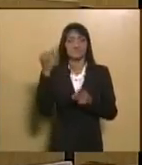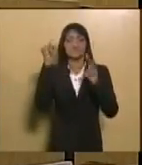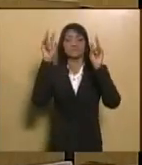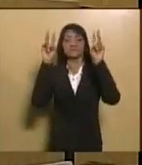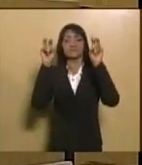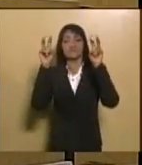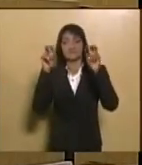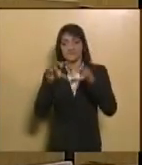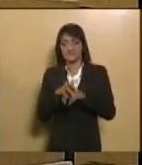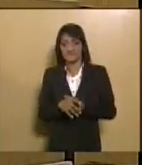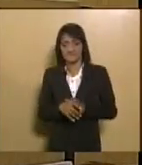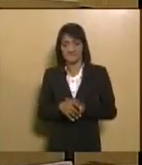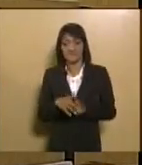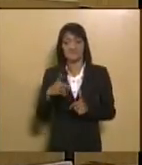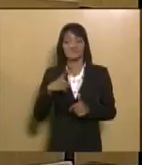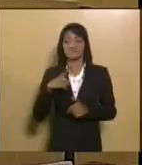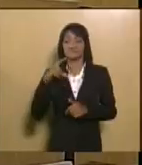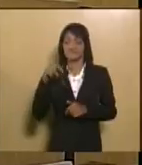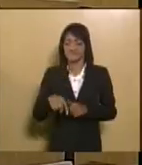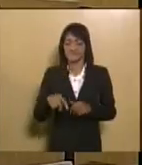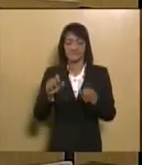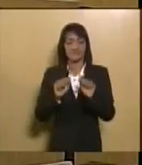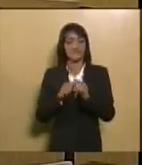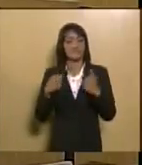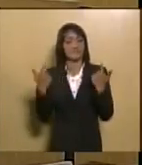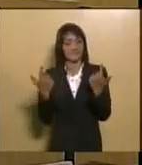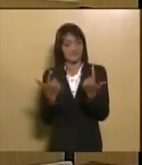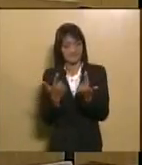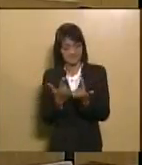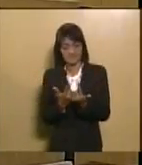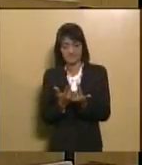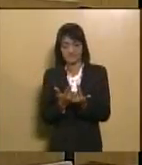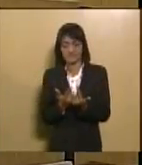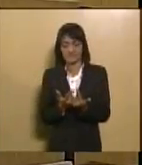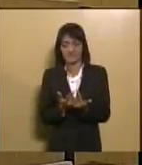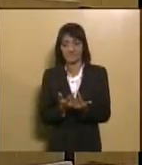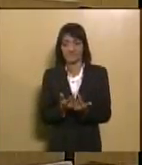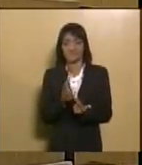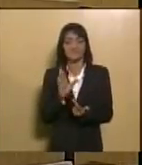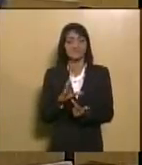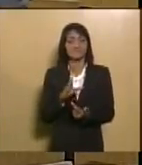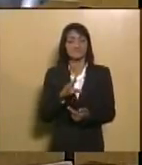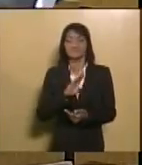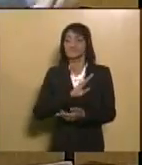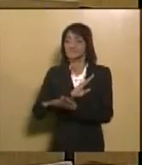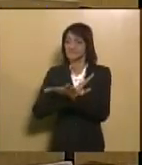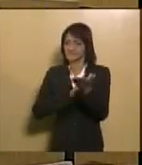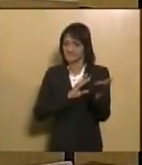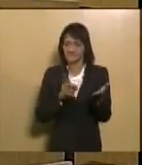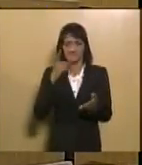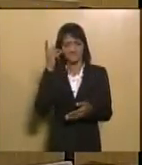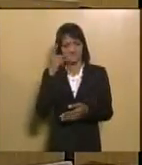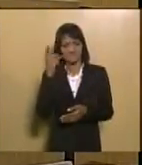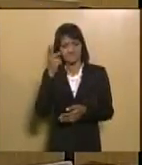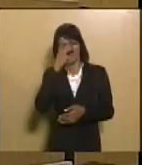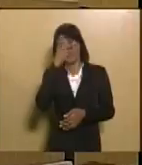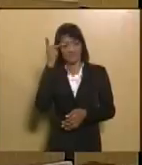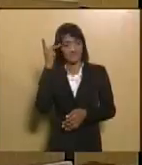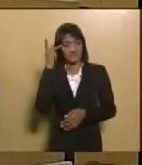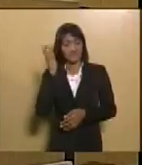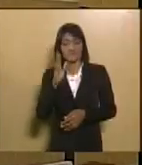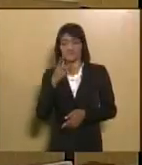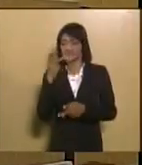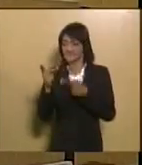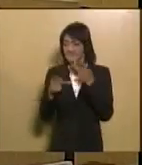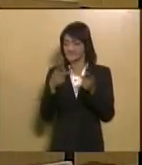nós teremos aqui nesta casa, que está bem encaminhado, colegas deputados, e eu sei que aqui várias pessoas já se manifestaram